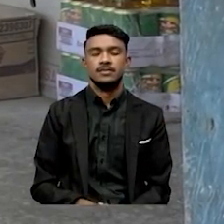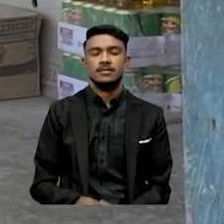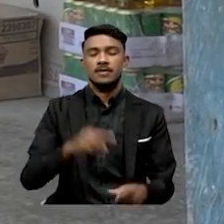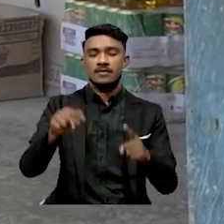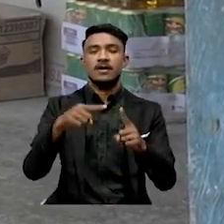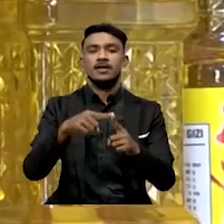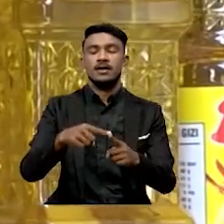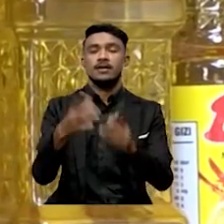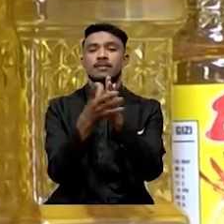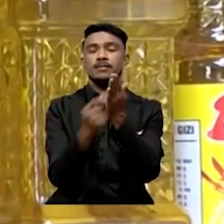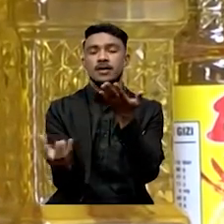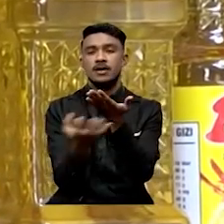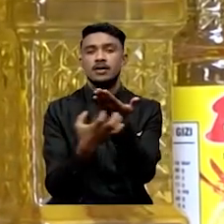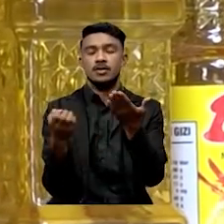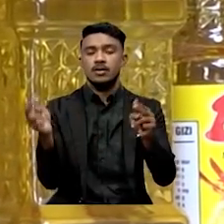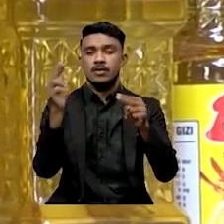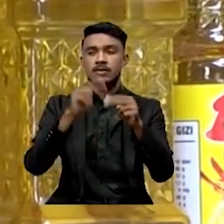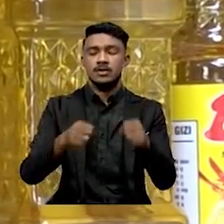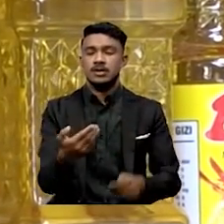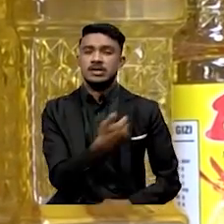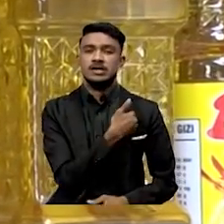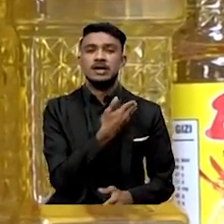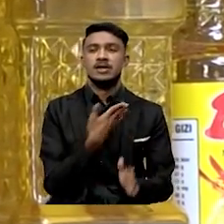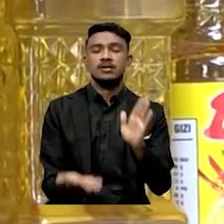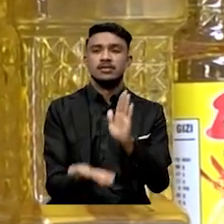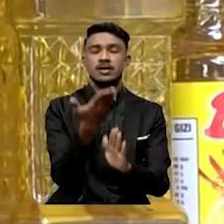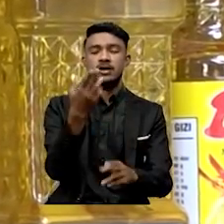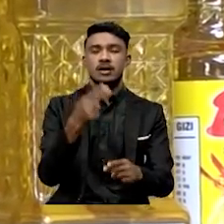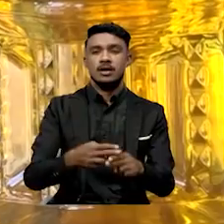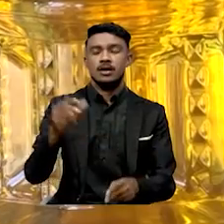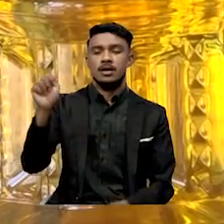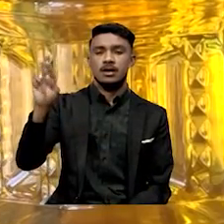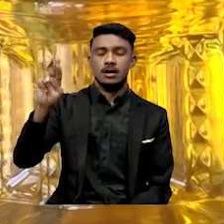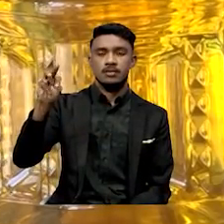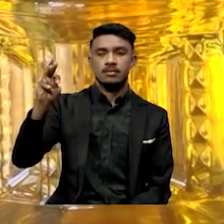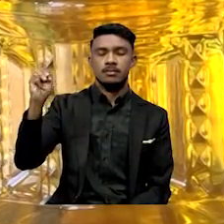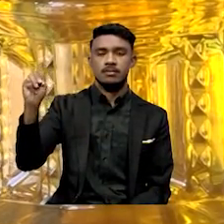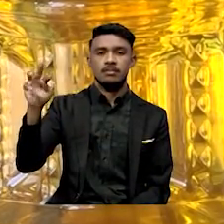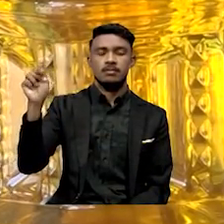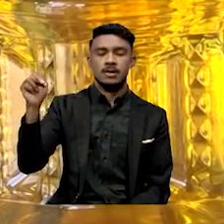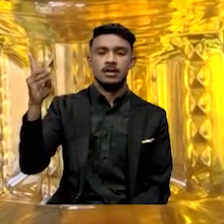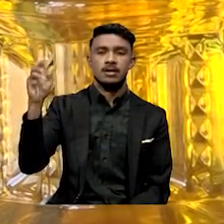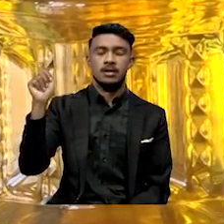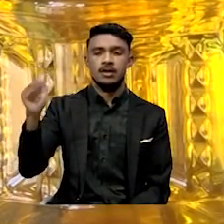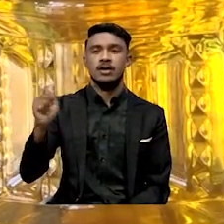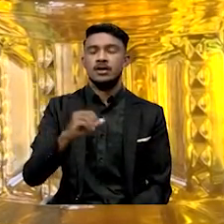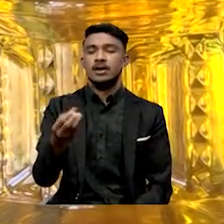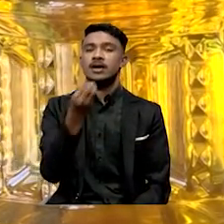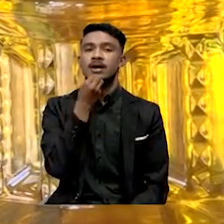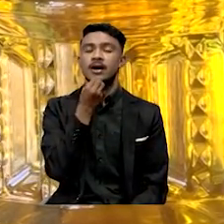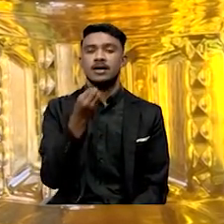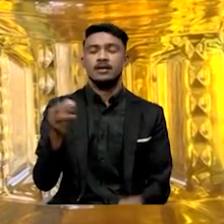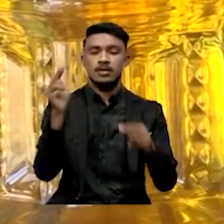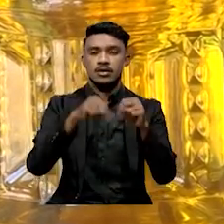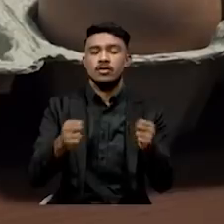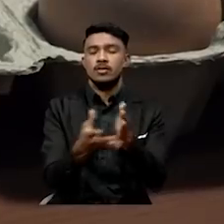Wenhira mina no manu tolong folin sidak saya, Armanda Fatima Vidigal, se konsumu mina no manu tolong, bebe.